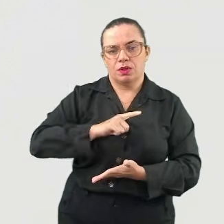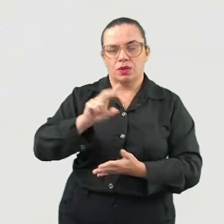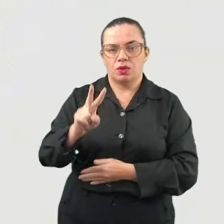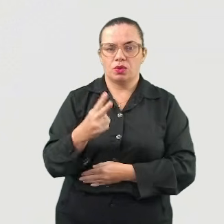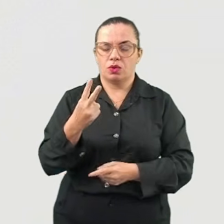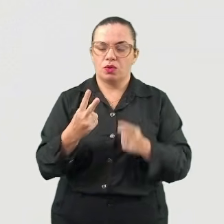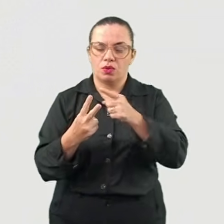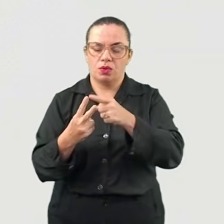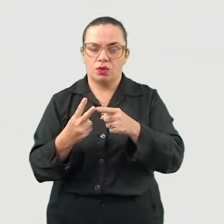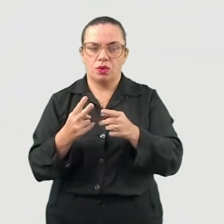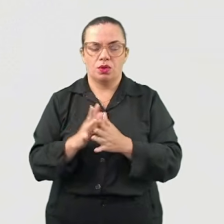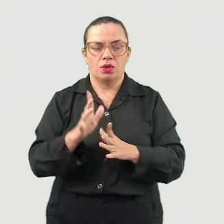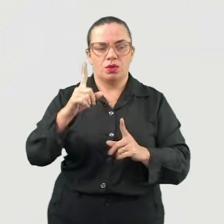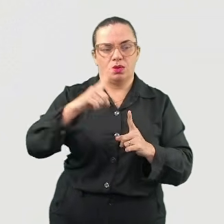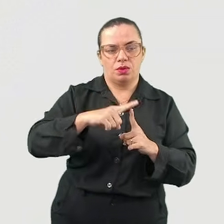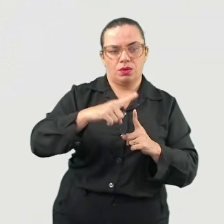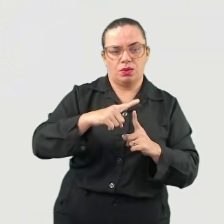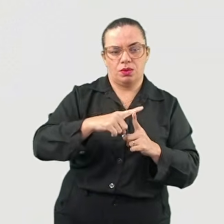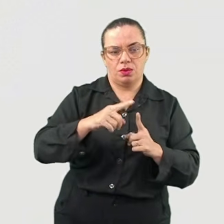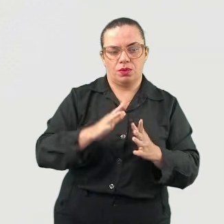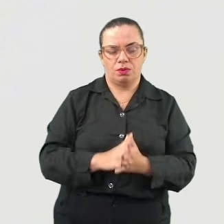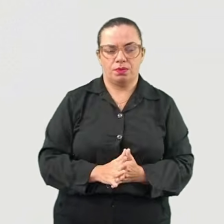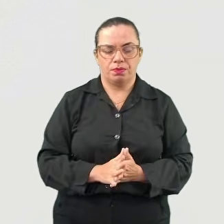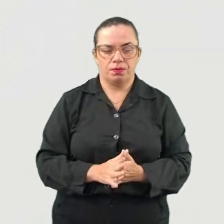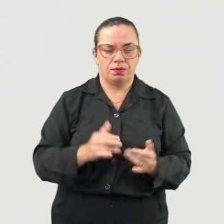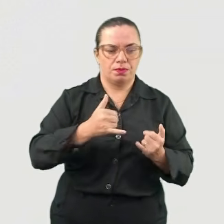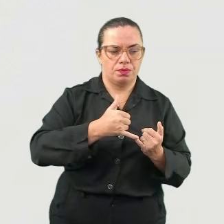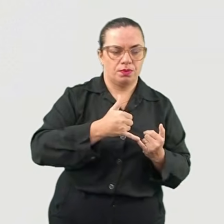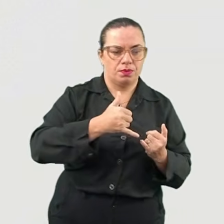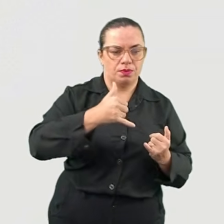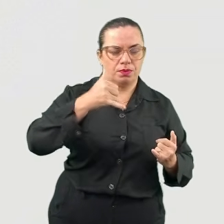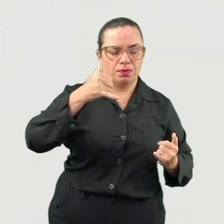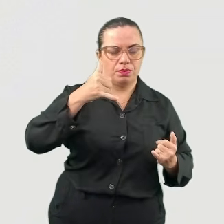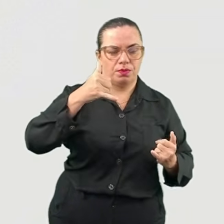linhas poligonais. A linha poligonal